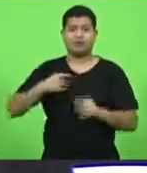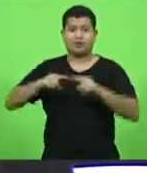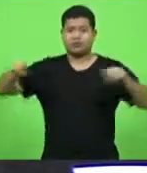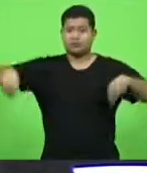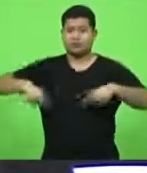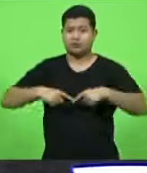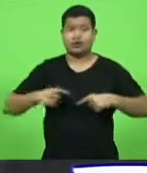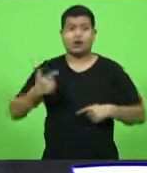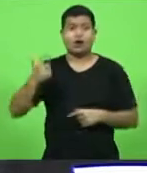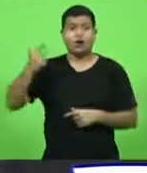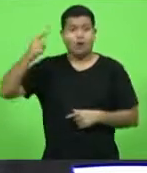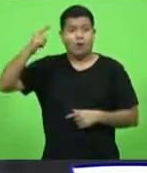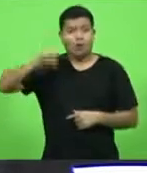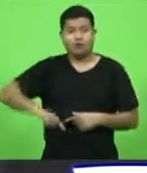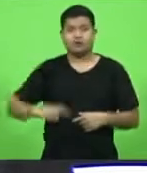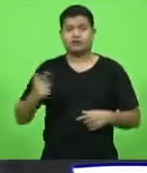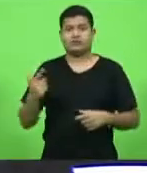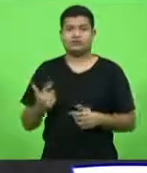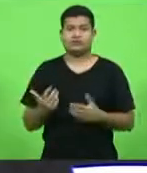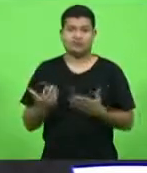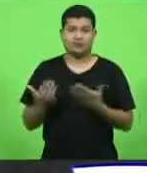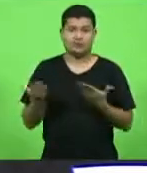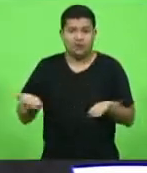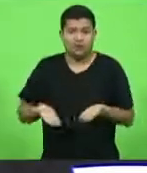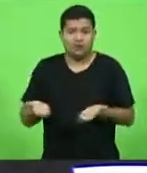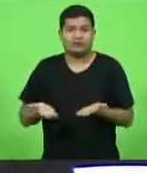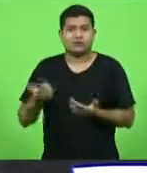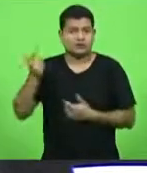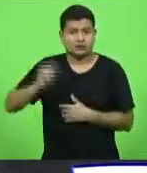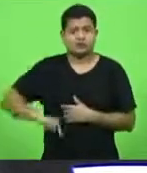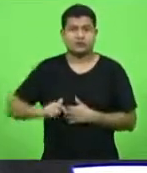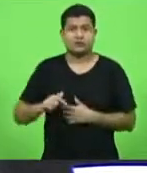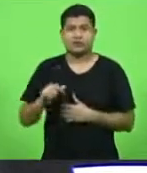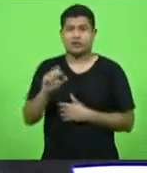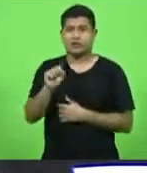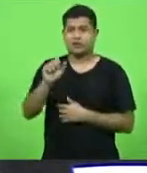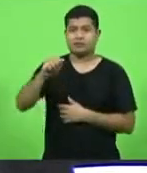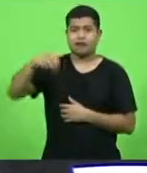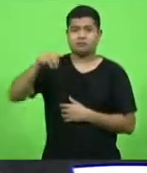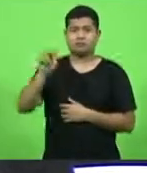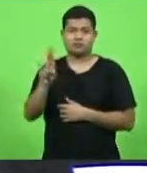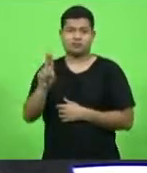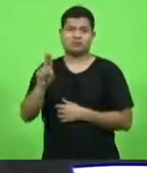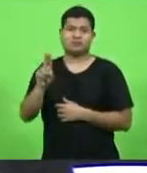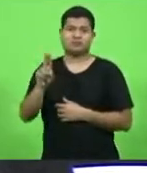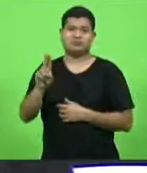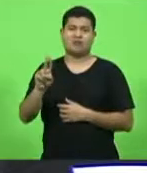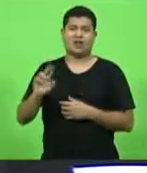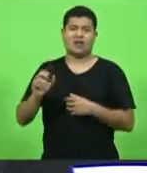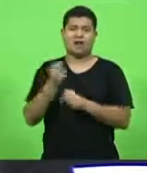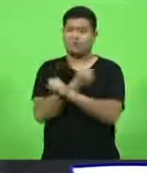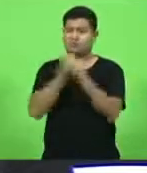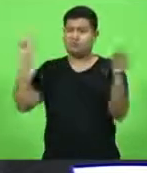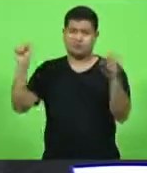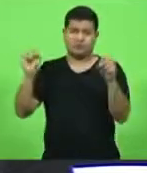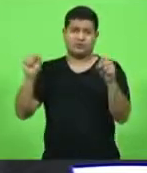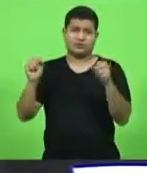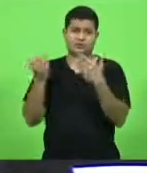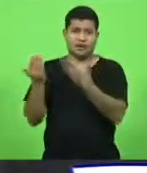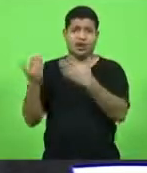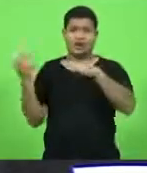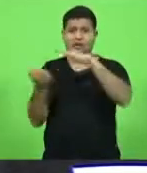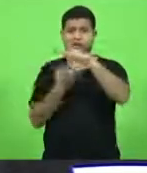denúncia sobre as amor mais um absurdo É um descaso de uma empresa